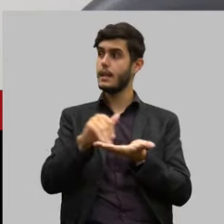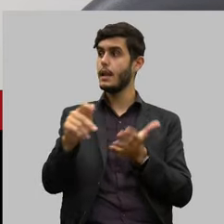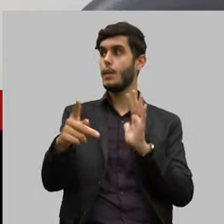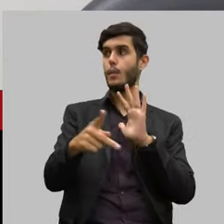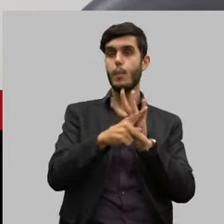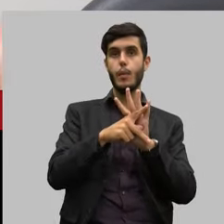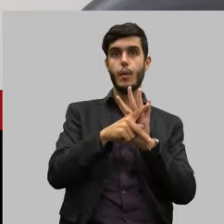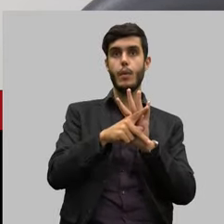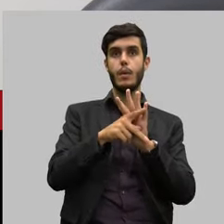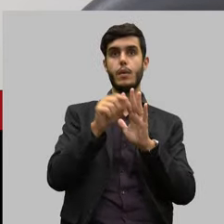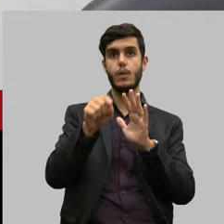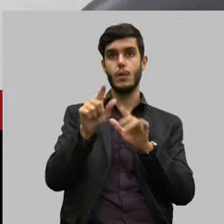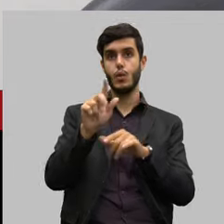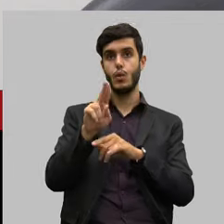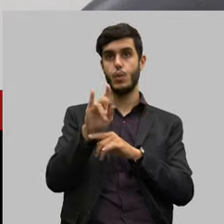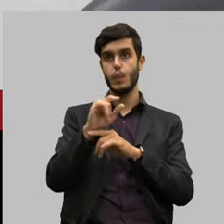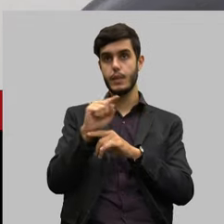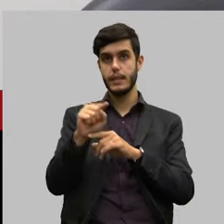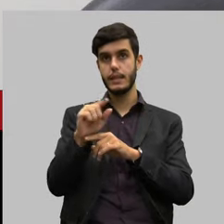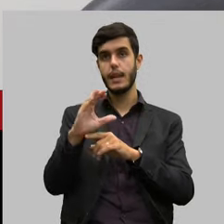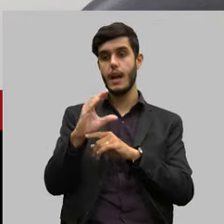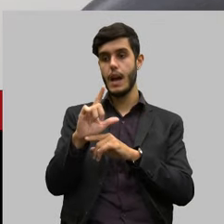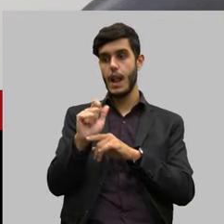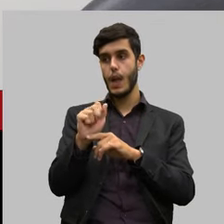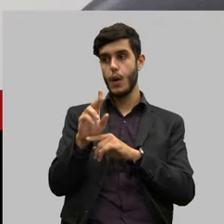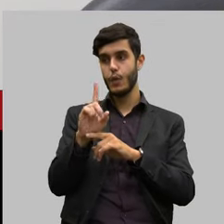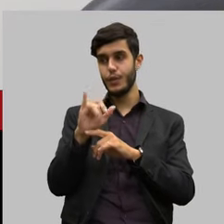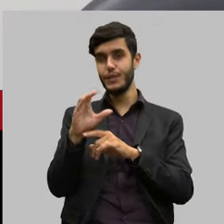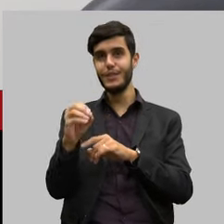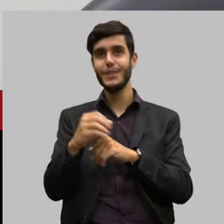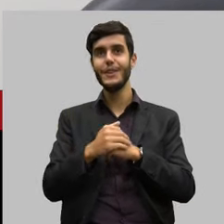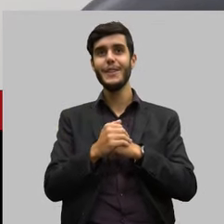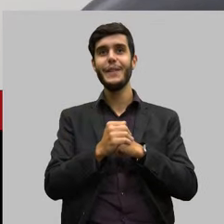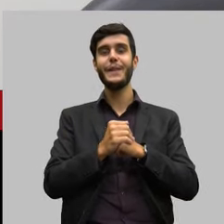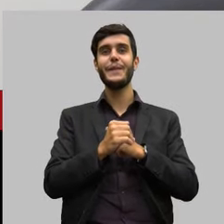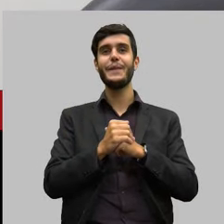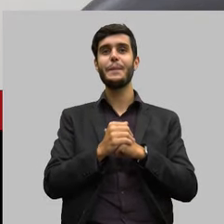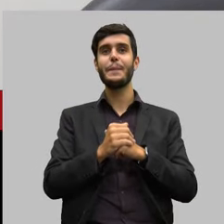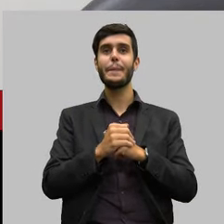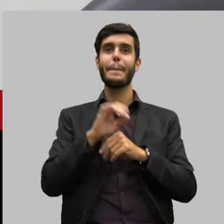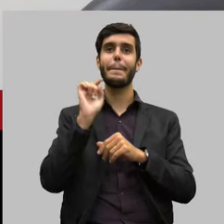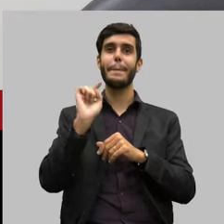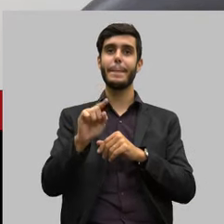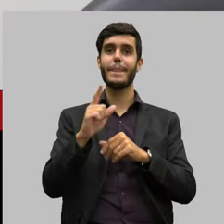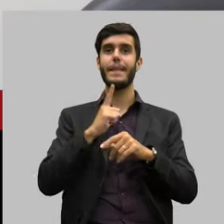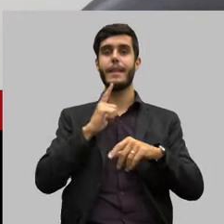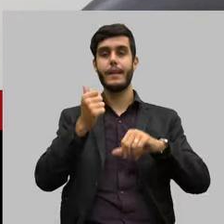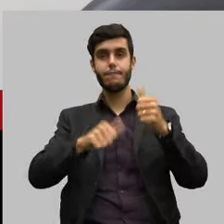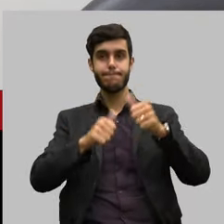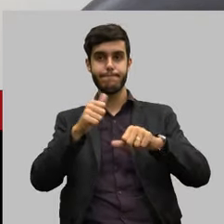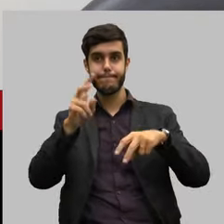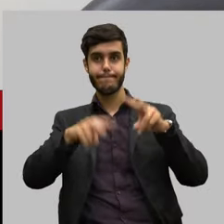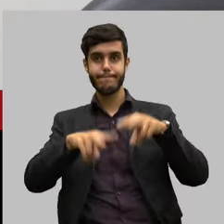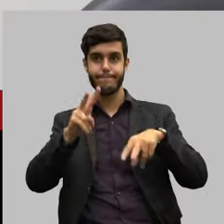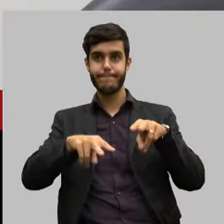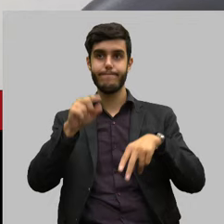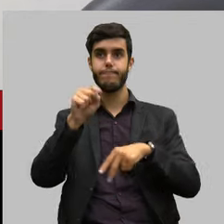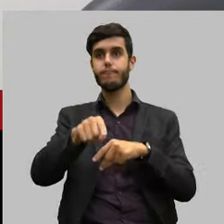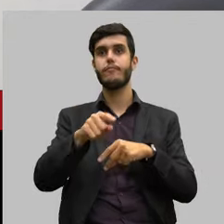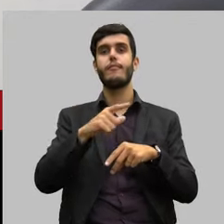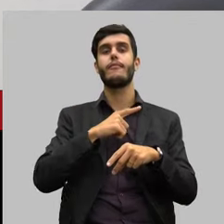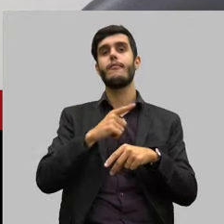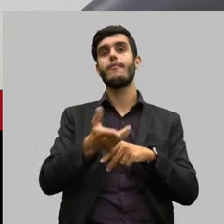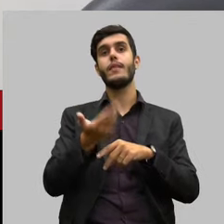Lu Cláudio também de forma responsável fez uma análise bem técnica pragmática do que